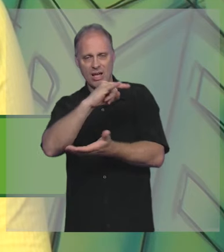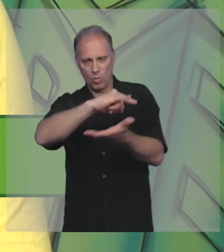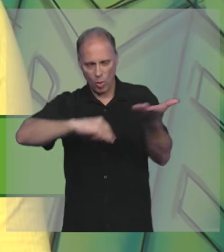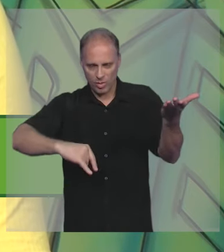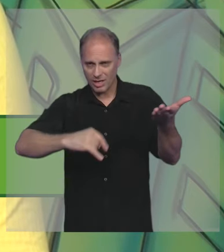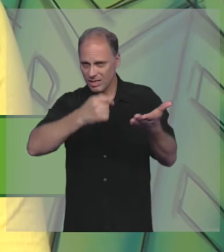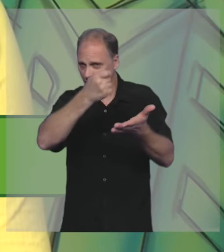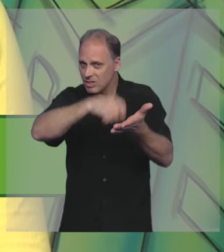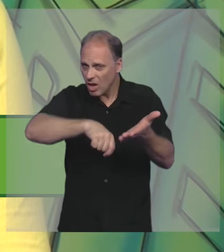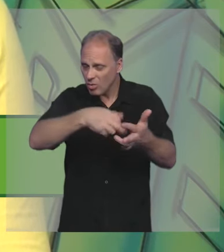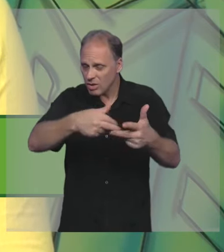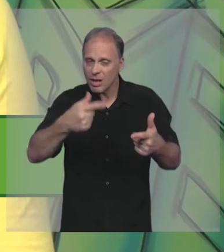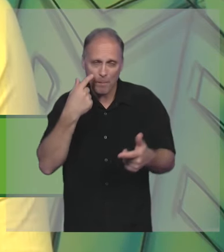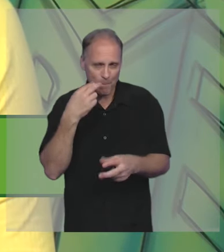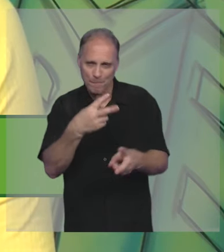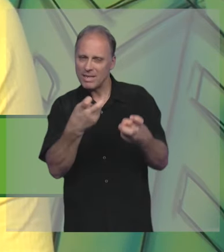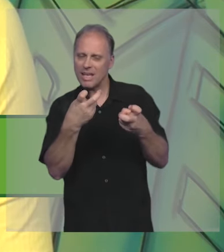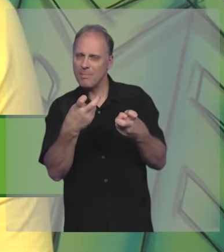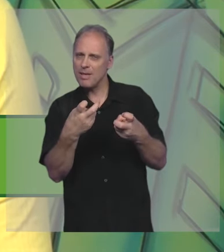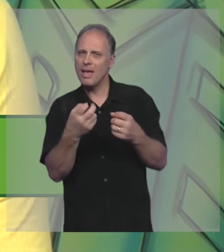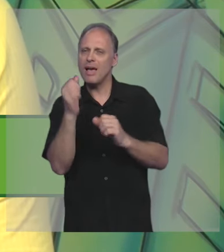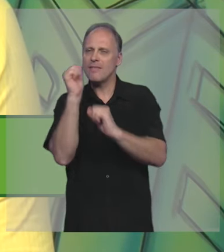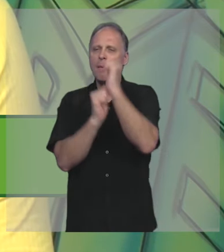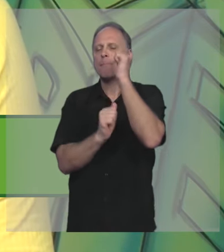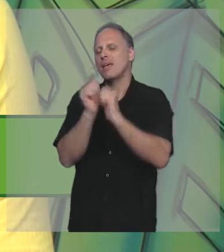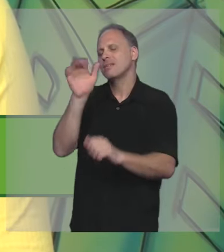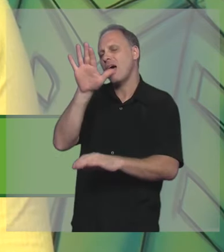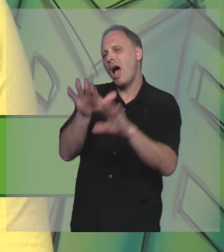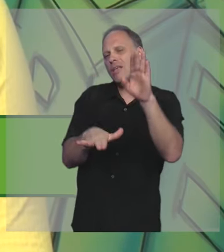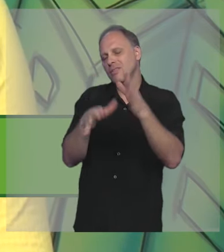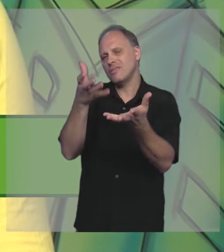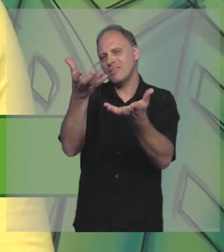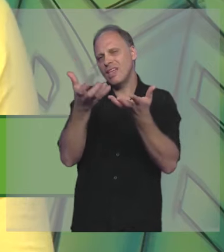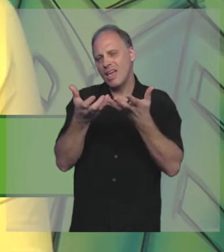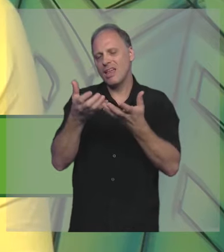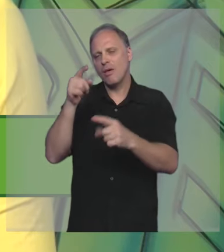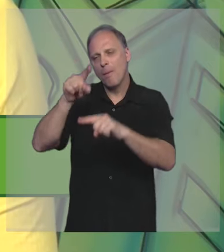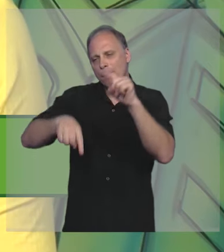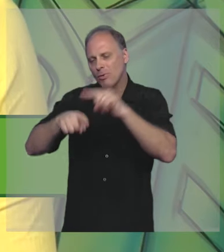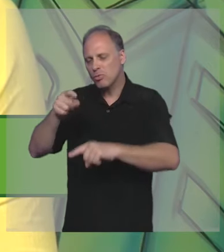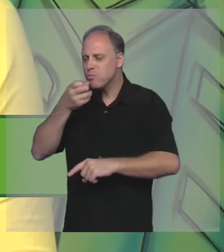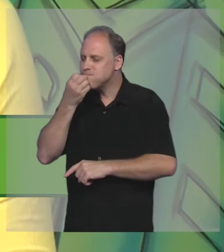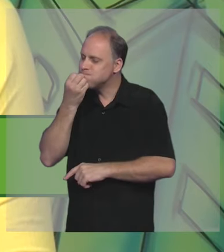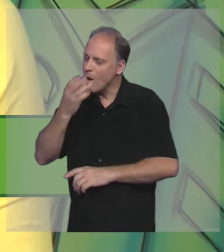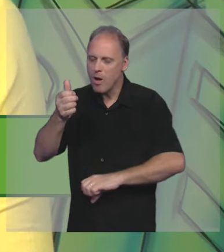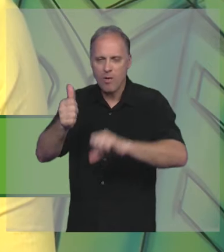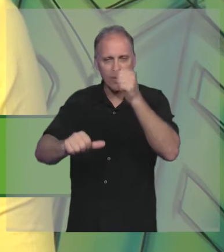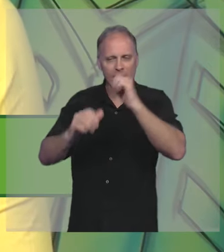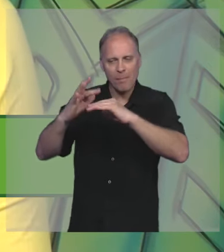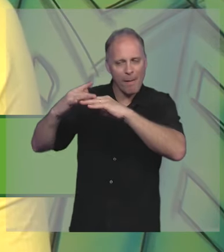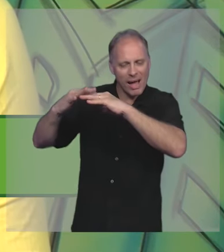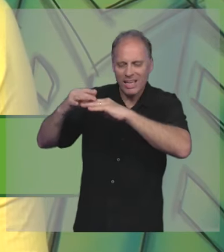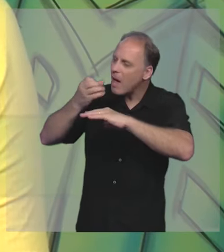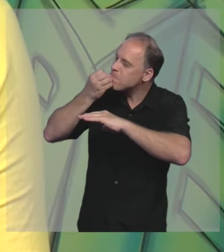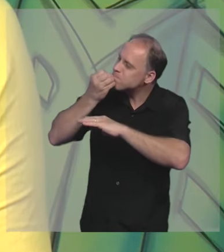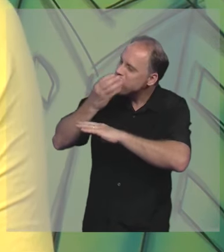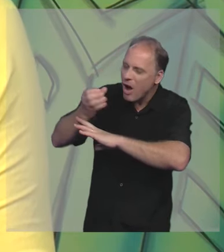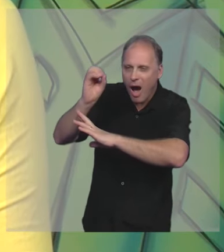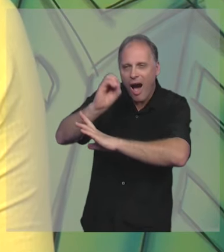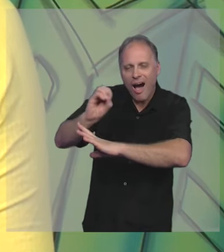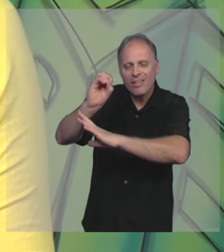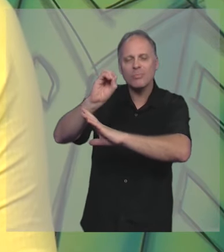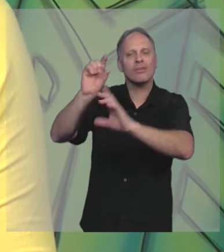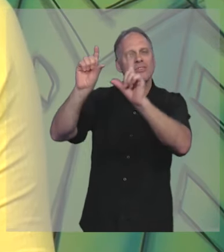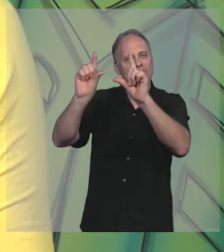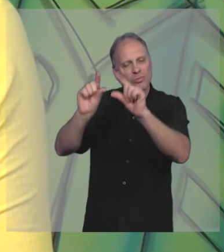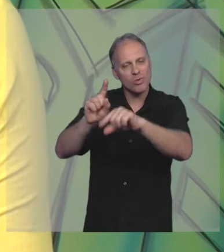contratação de empresa, vê muito isso. Muitas vezes as empresas querem ter um produto de ponta, uma máquina extremamente sofisticada,